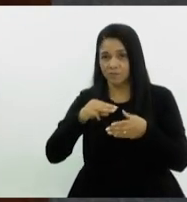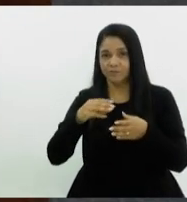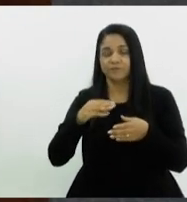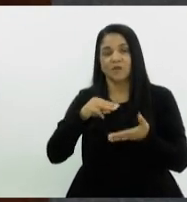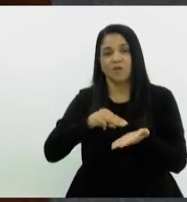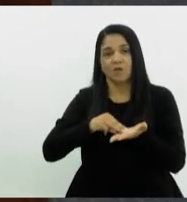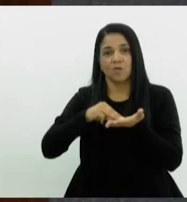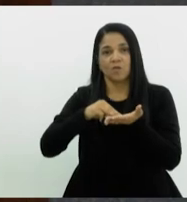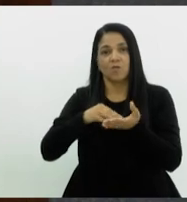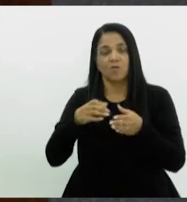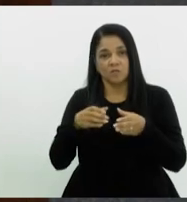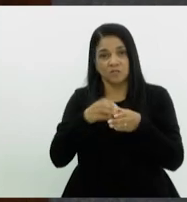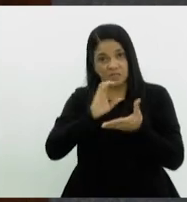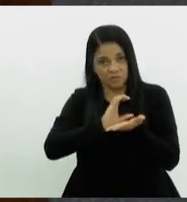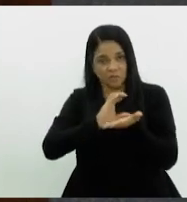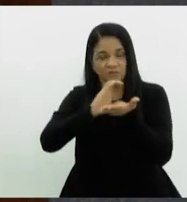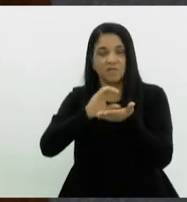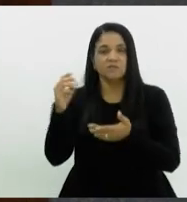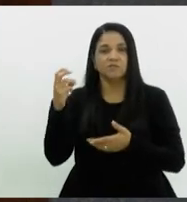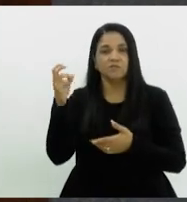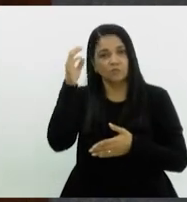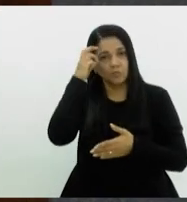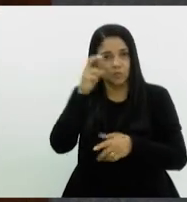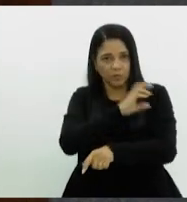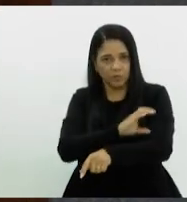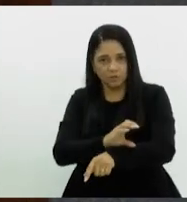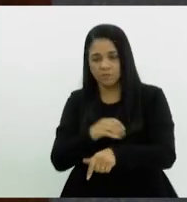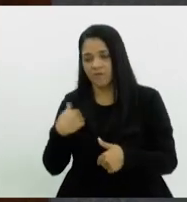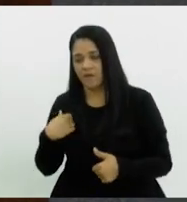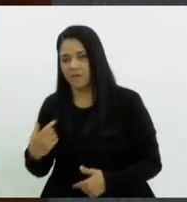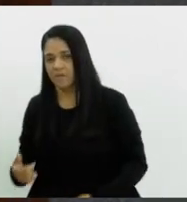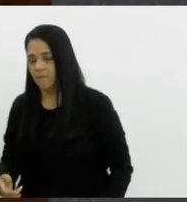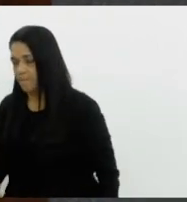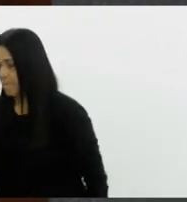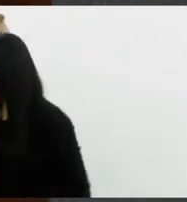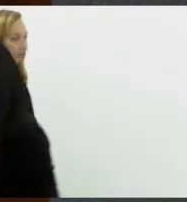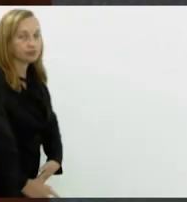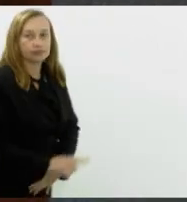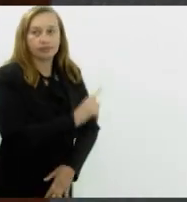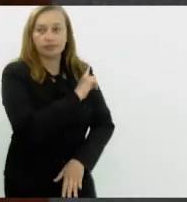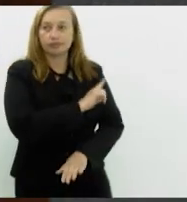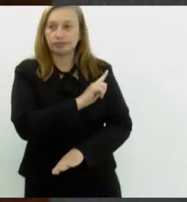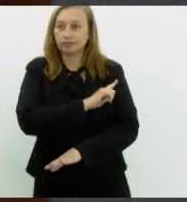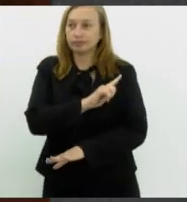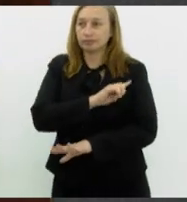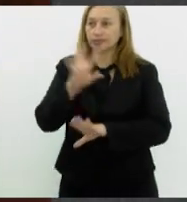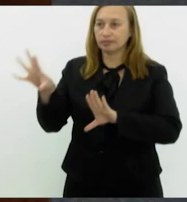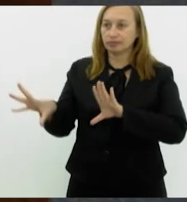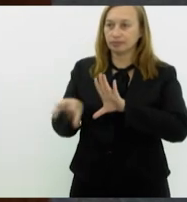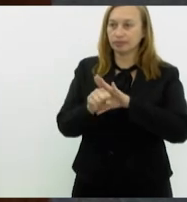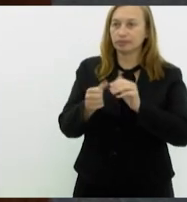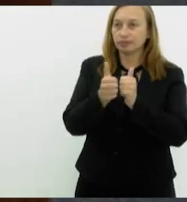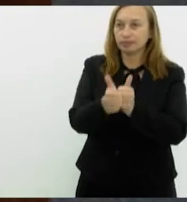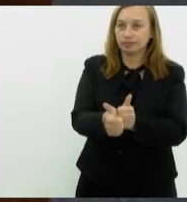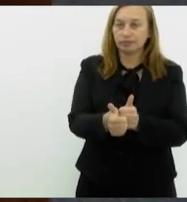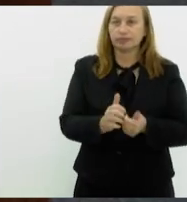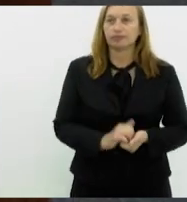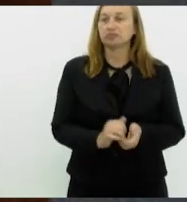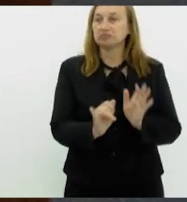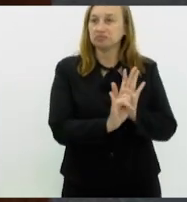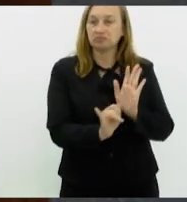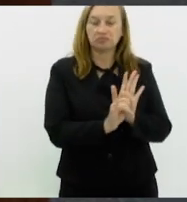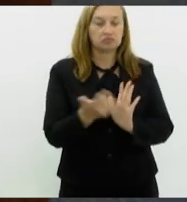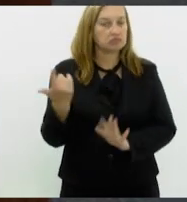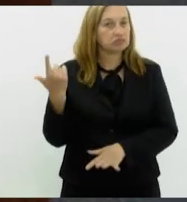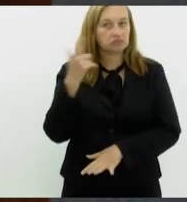acompanhamento da nossa comissão? Então, teve segmentos, como do audiovisual, que dentro do edital a gente não conseguiu